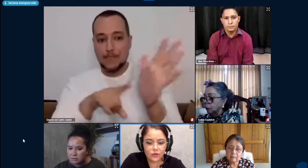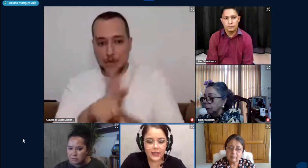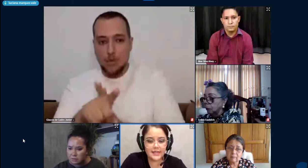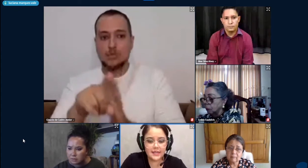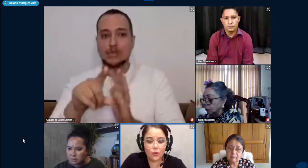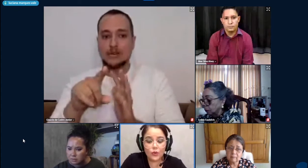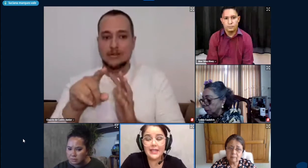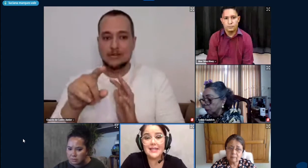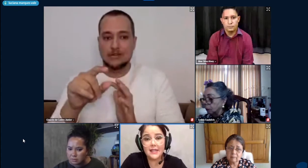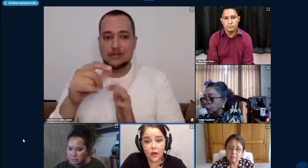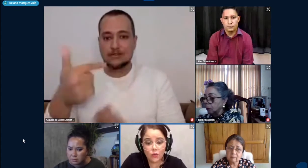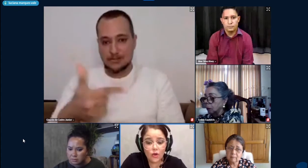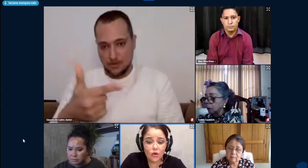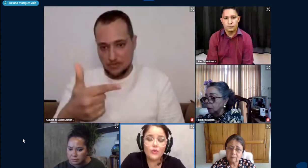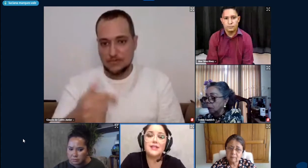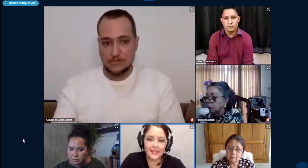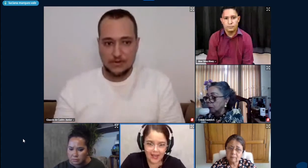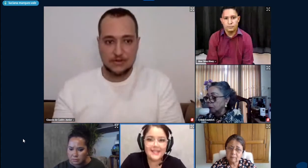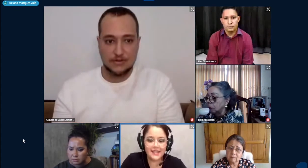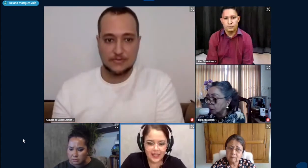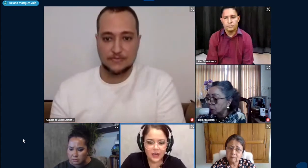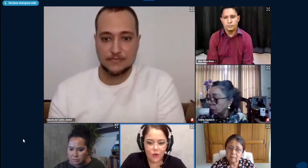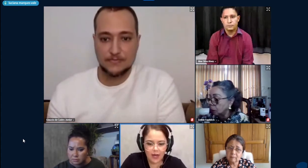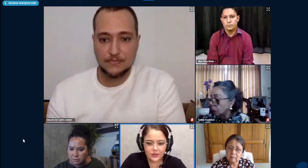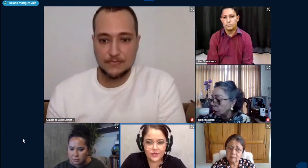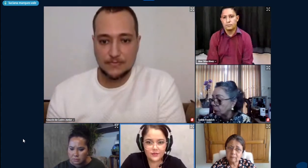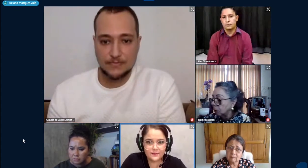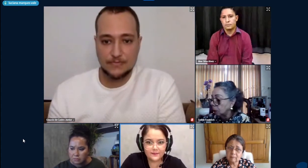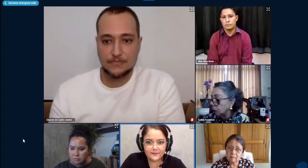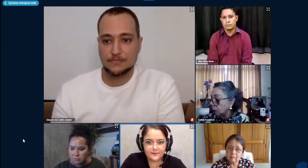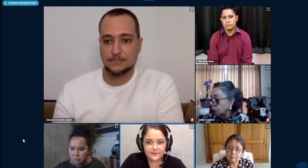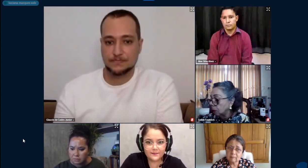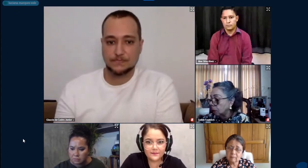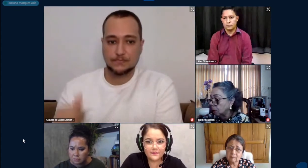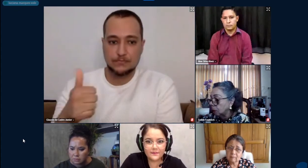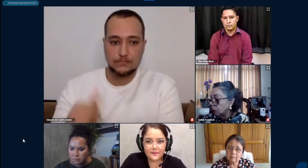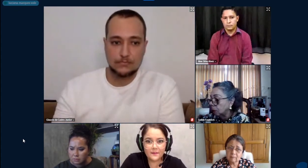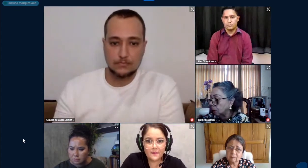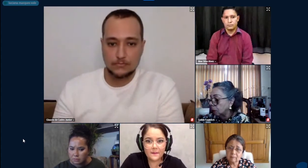Tá, segunda questão. O que são os sinais inadequados?